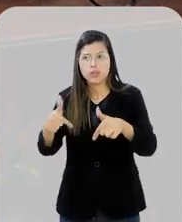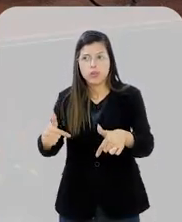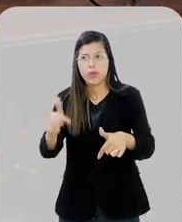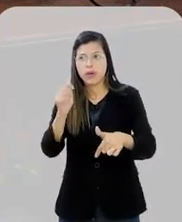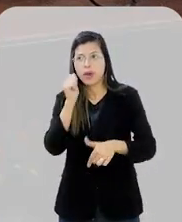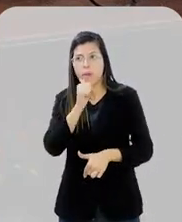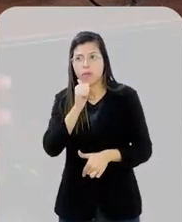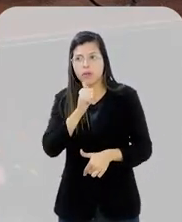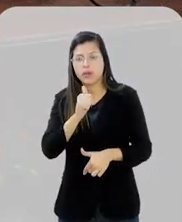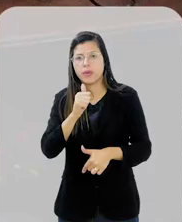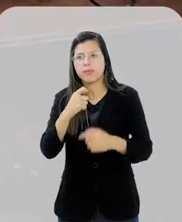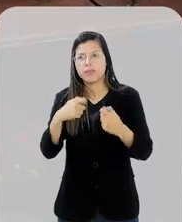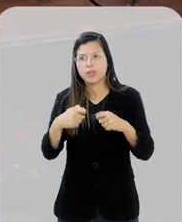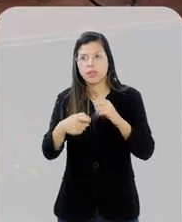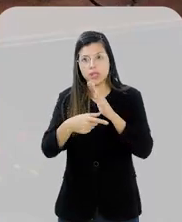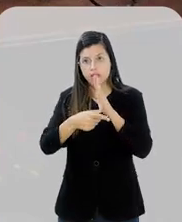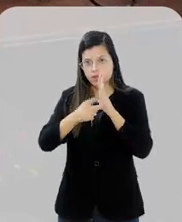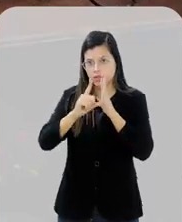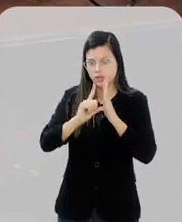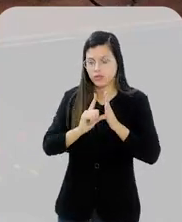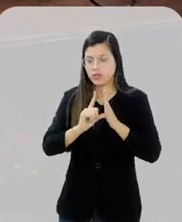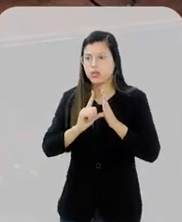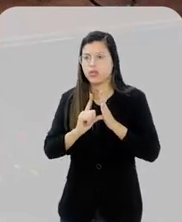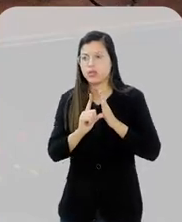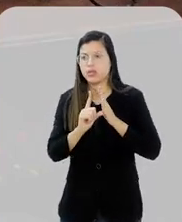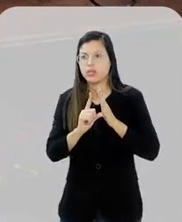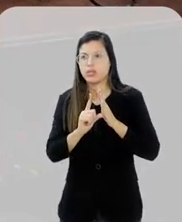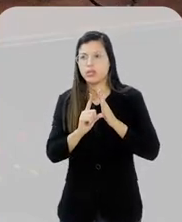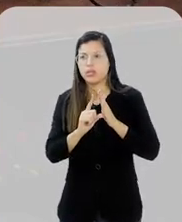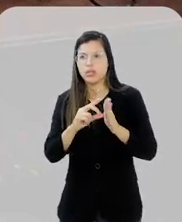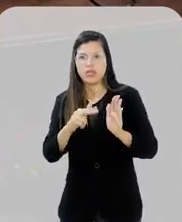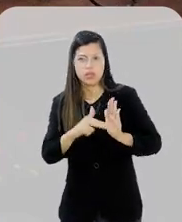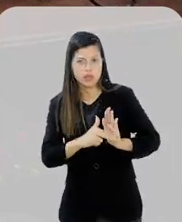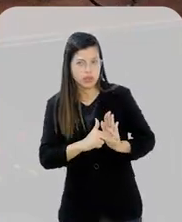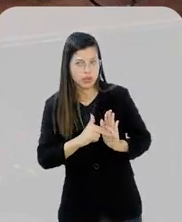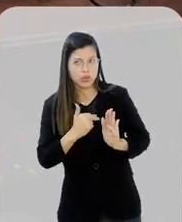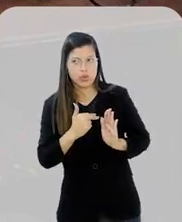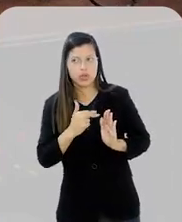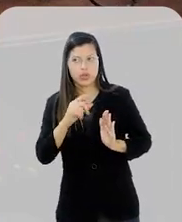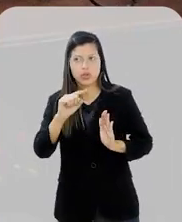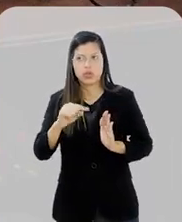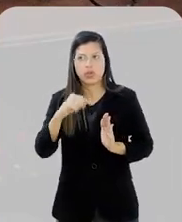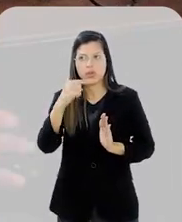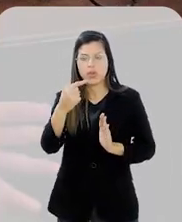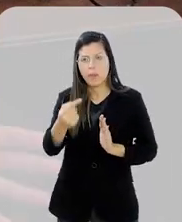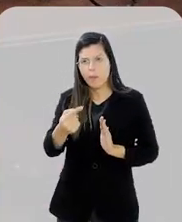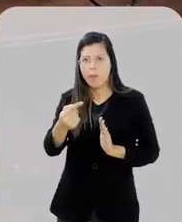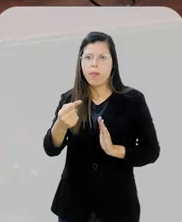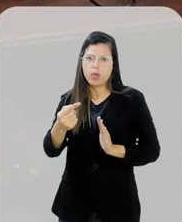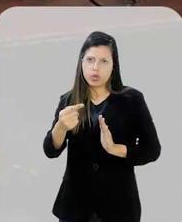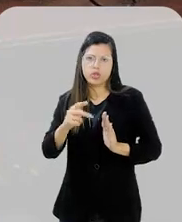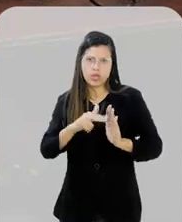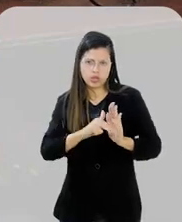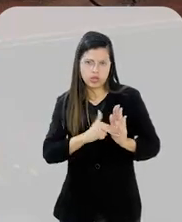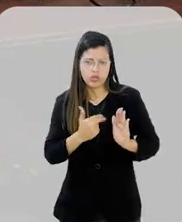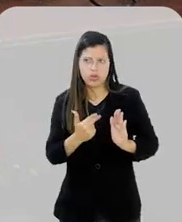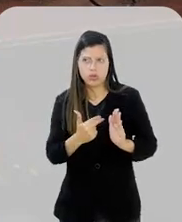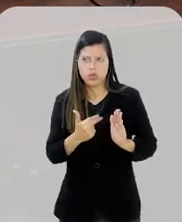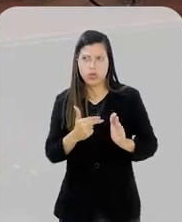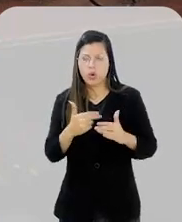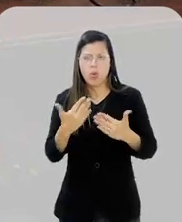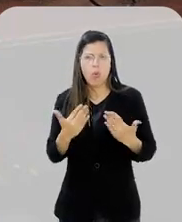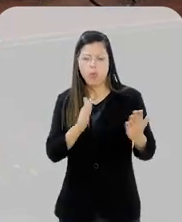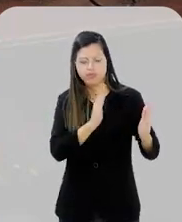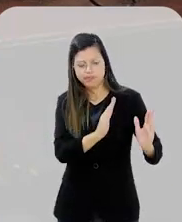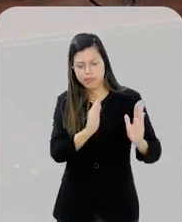percorrer, tanto antes, né, e ali, na cirurgia em si, e depois pós-operatório? Qual seria essa